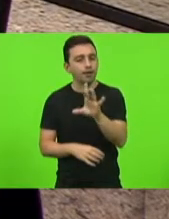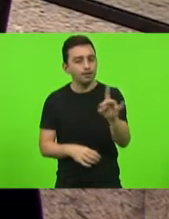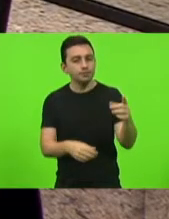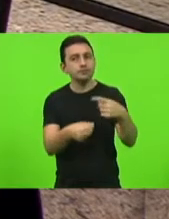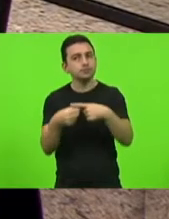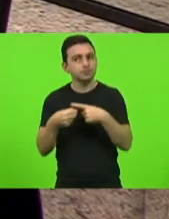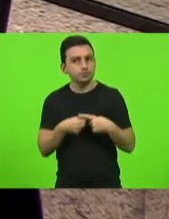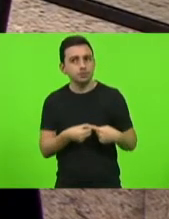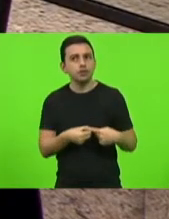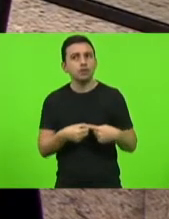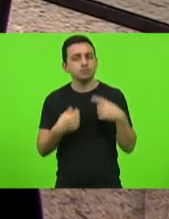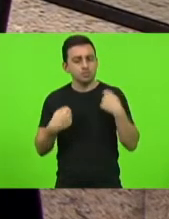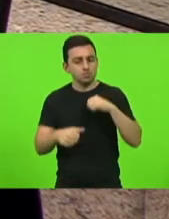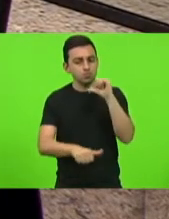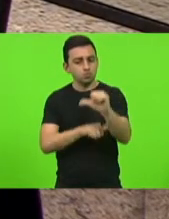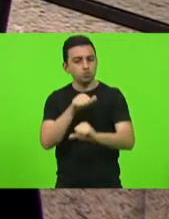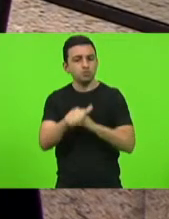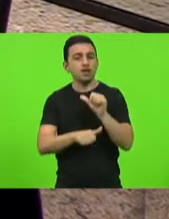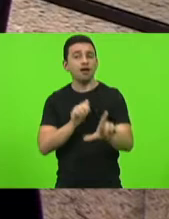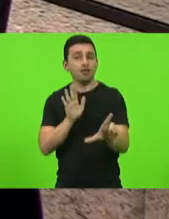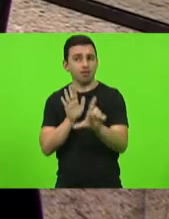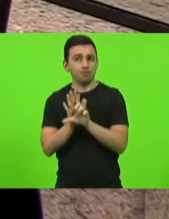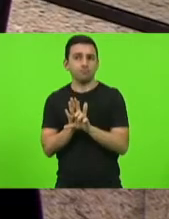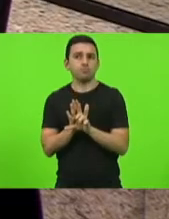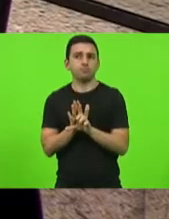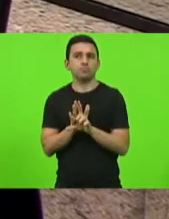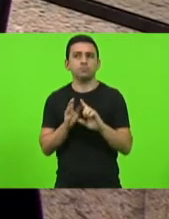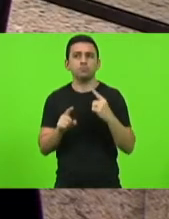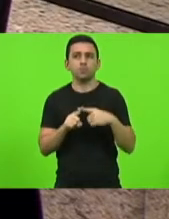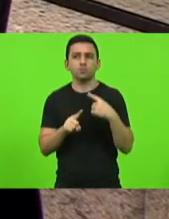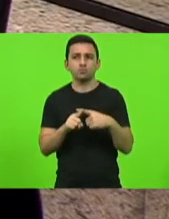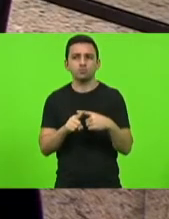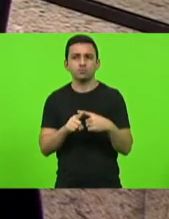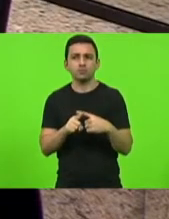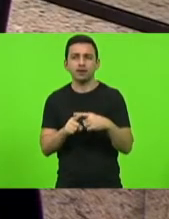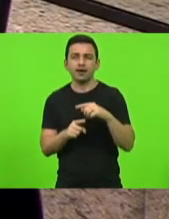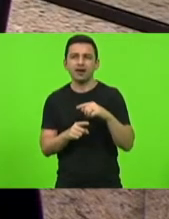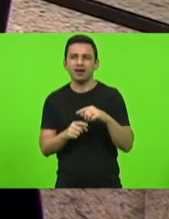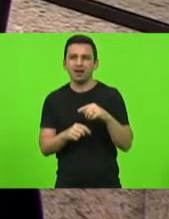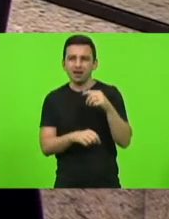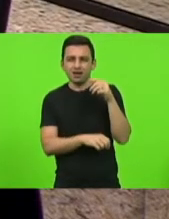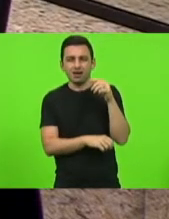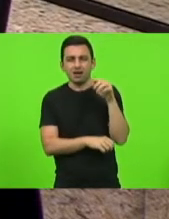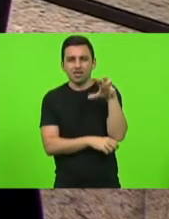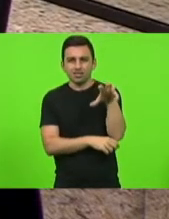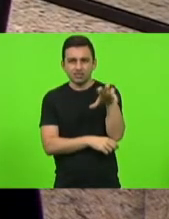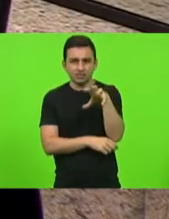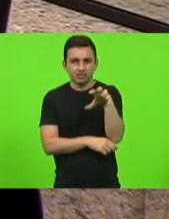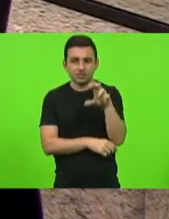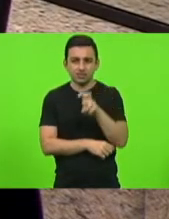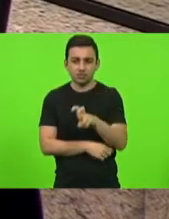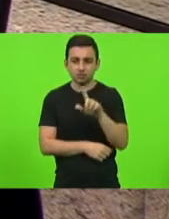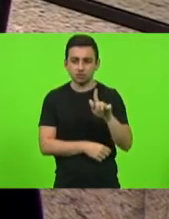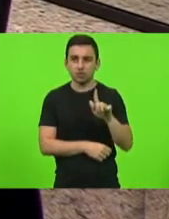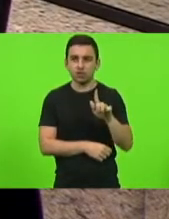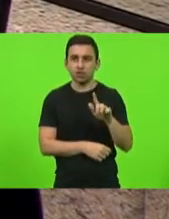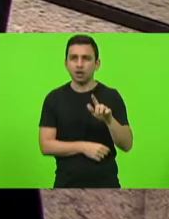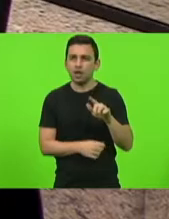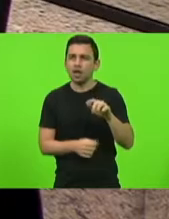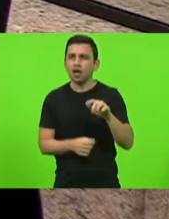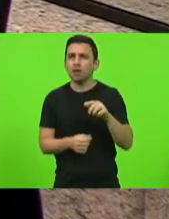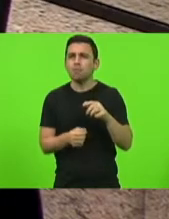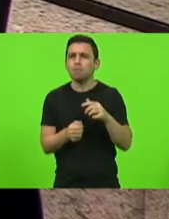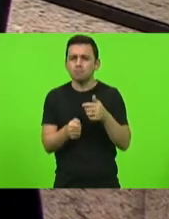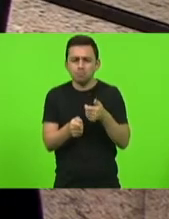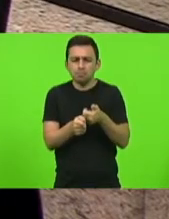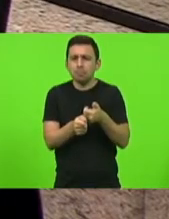fazer para alterar a legislação. Porque, senhores, a antena do 5G, ela não dá um metro, ela não